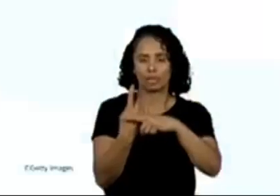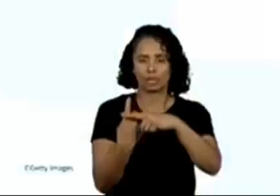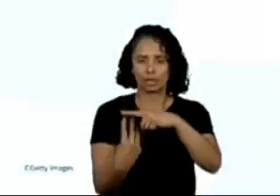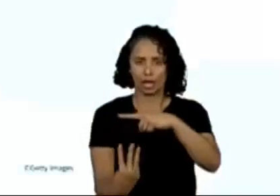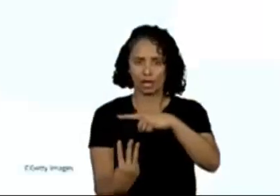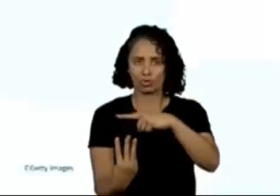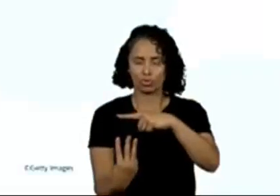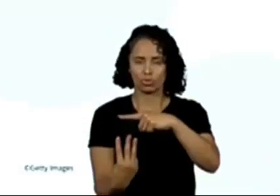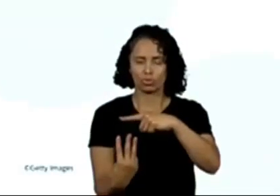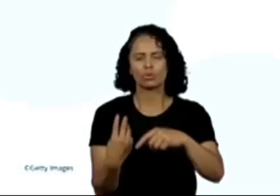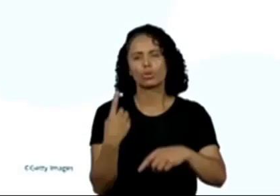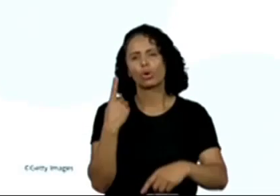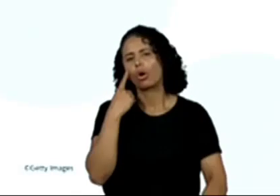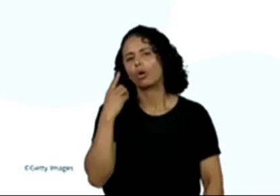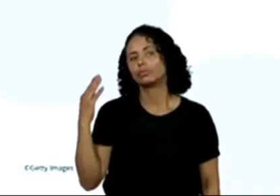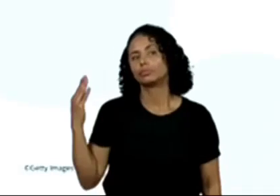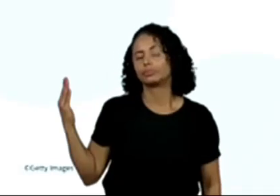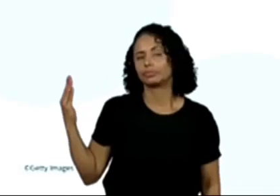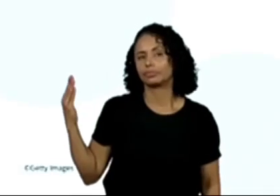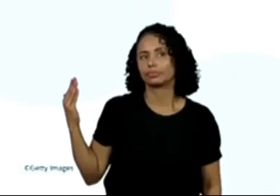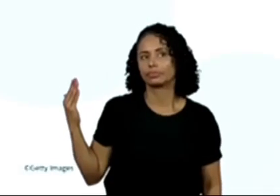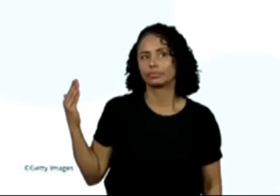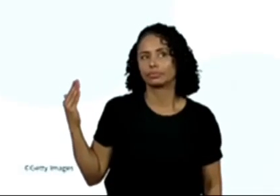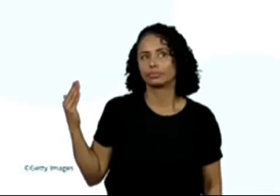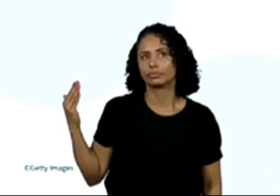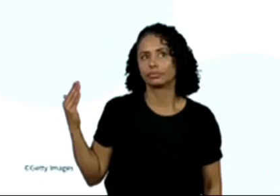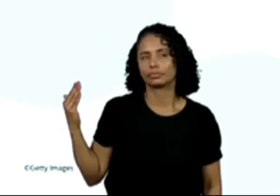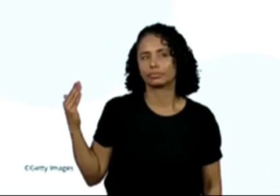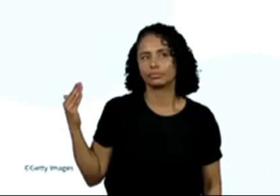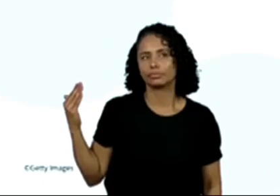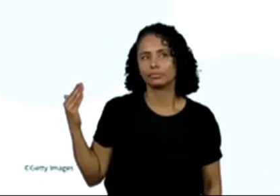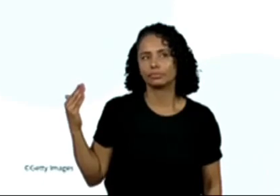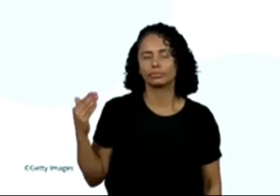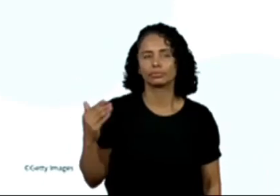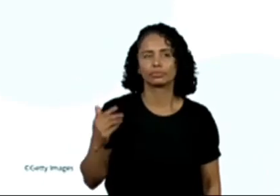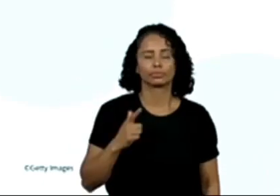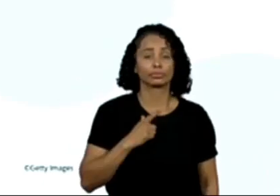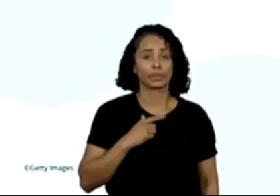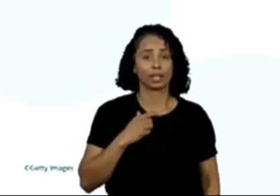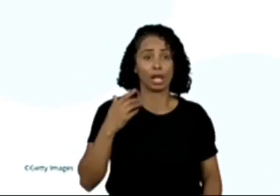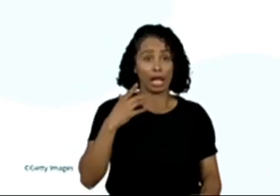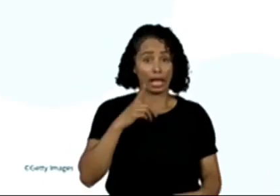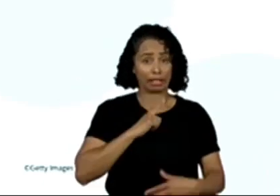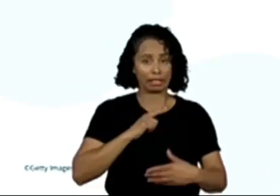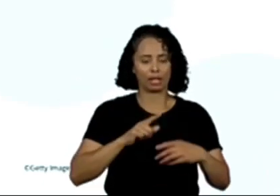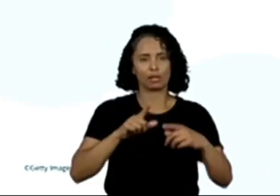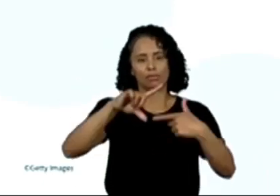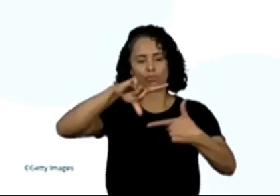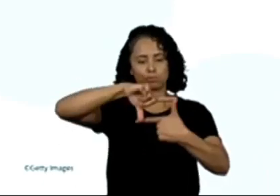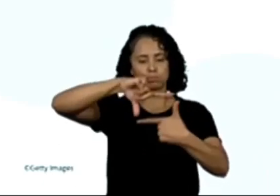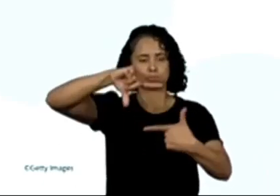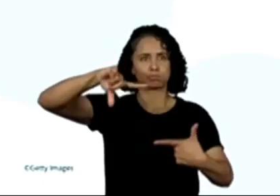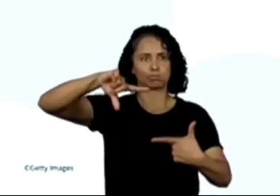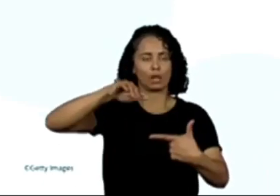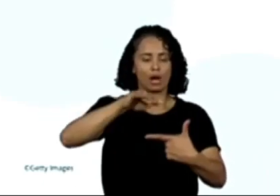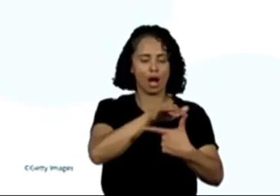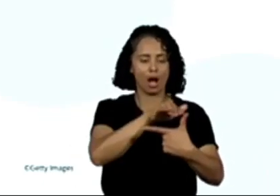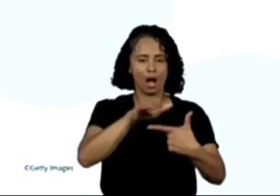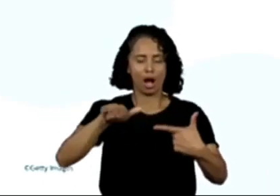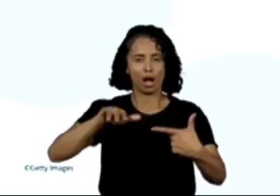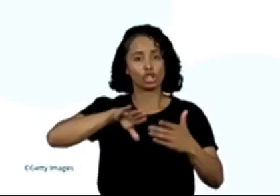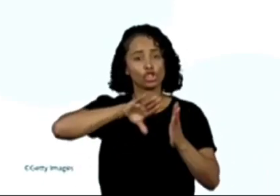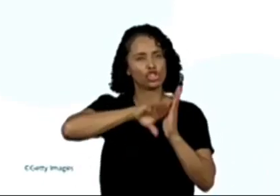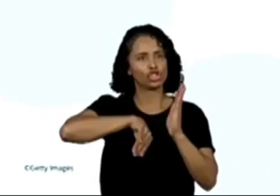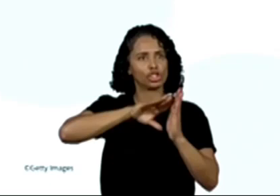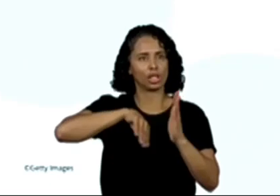telinha de vocês vai aparecer, esquece essa linha horizontal. Esquecendo essa linha horizontal, ó, eu tenho... Isso aqui é a terça parte, ó.